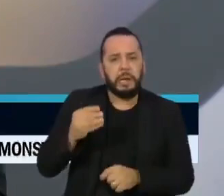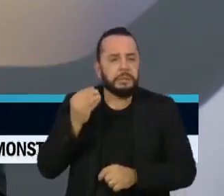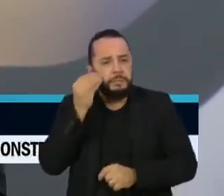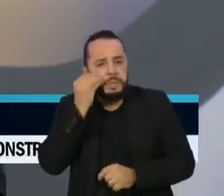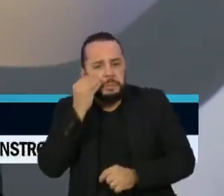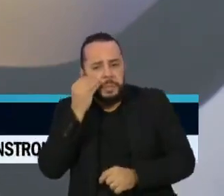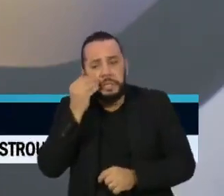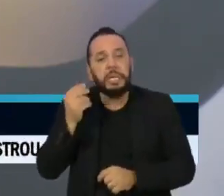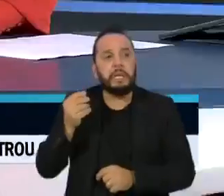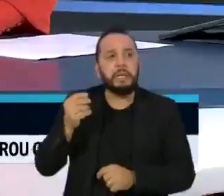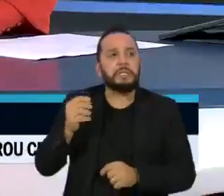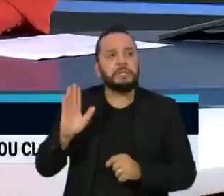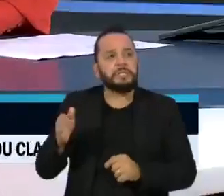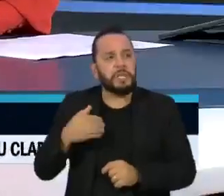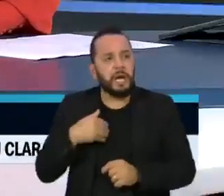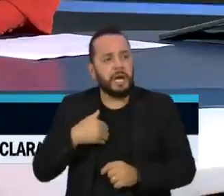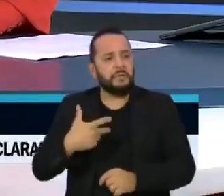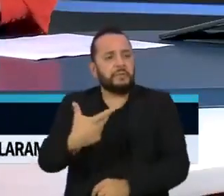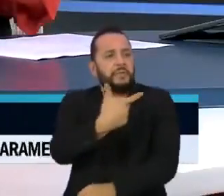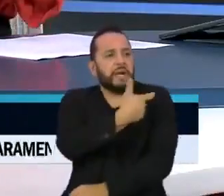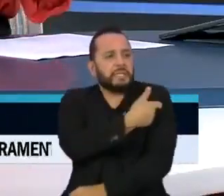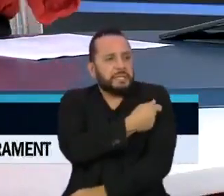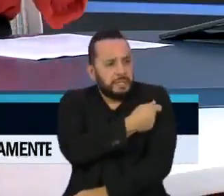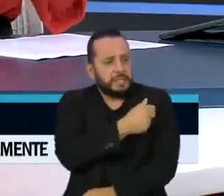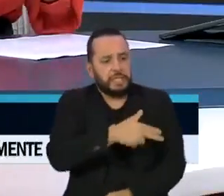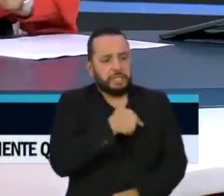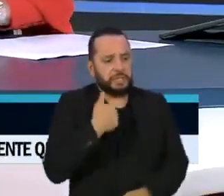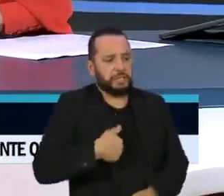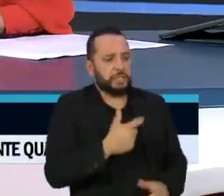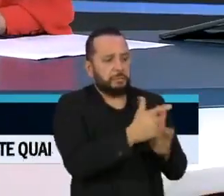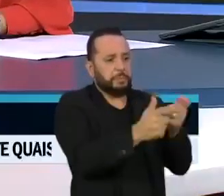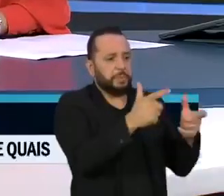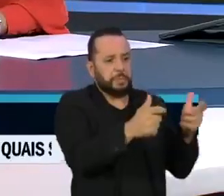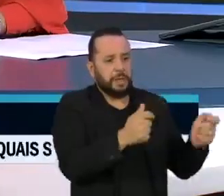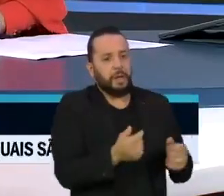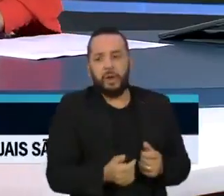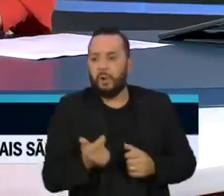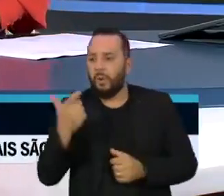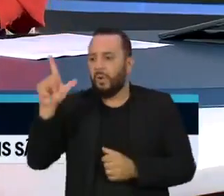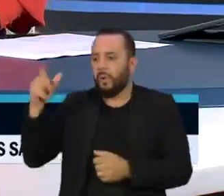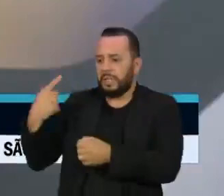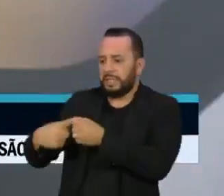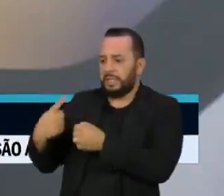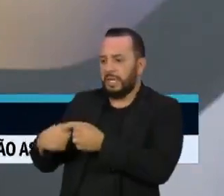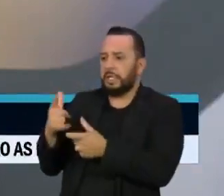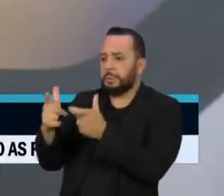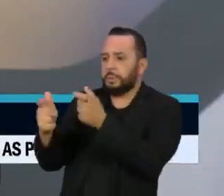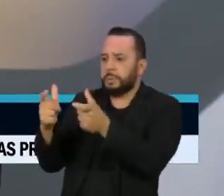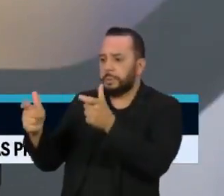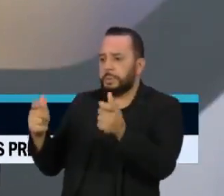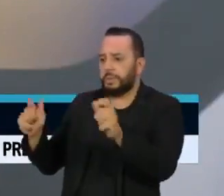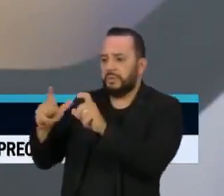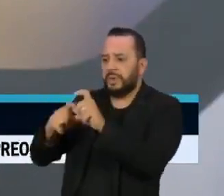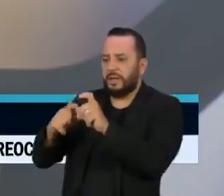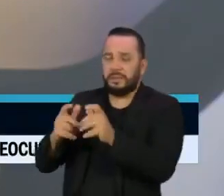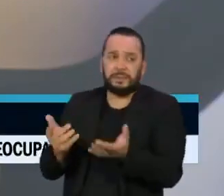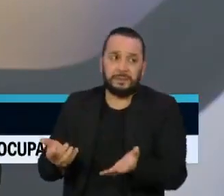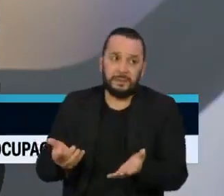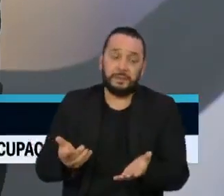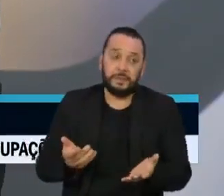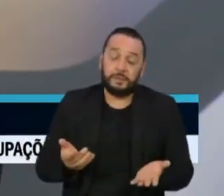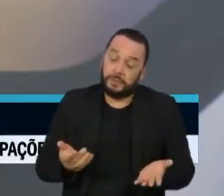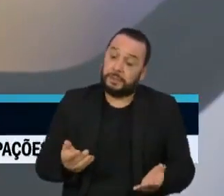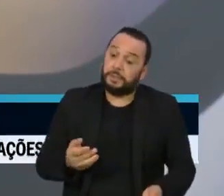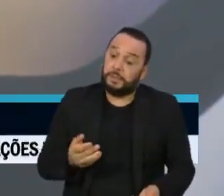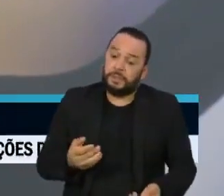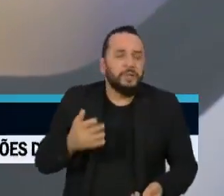nem cabeça... De vacinar uma cidade com Pfizer e outra com a Coronavac. Eu não sei como é que o ministro Queiroga, ele é jeitoso. Na verdade, ele está lá